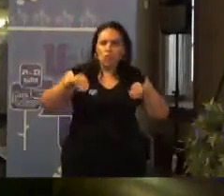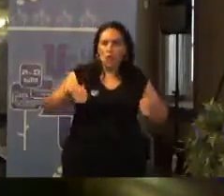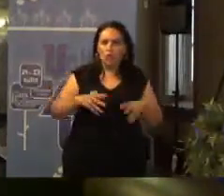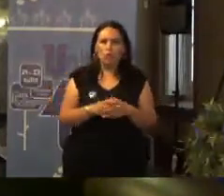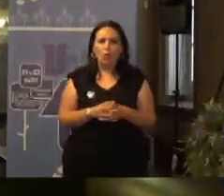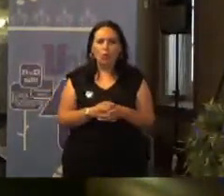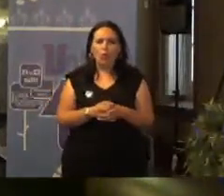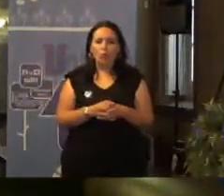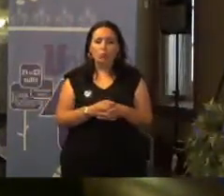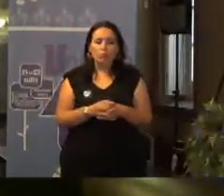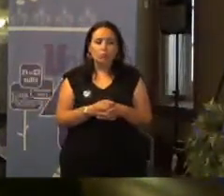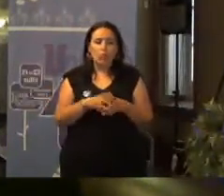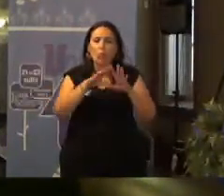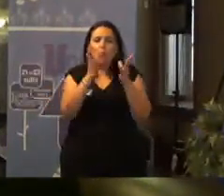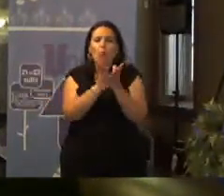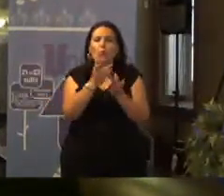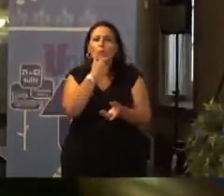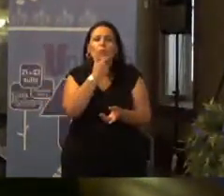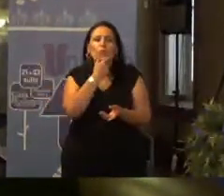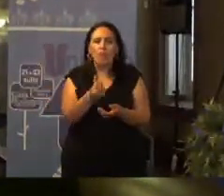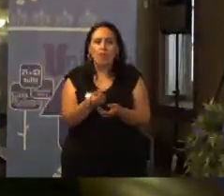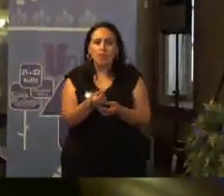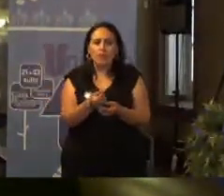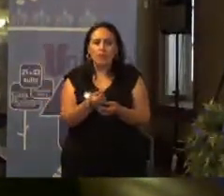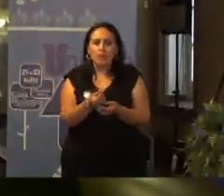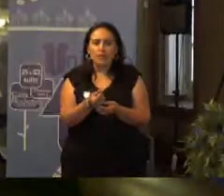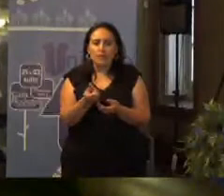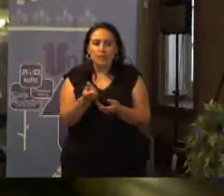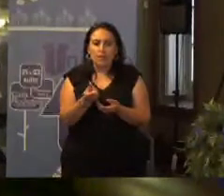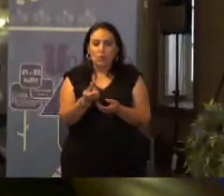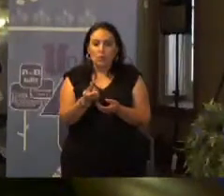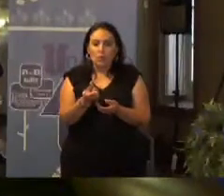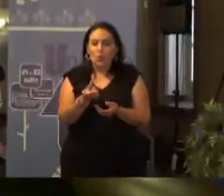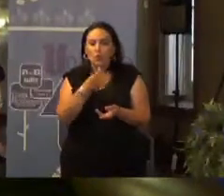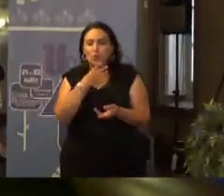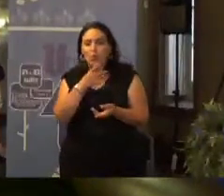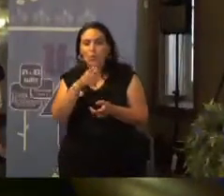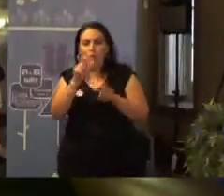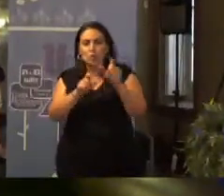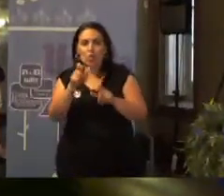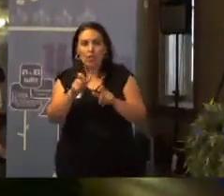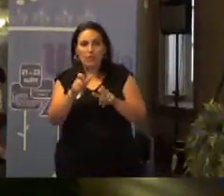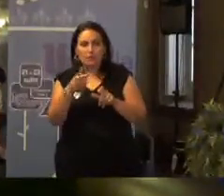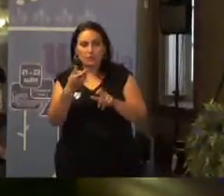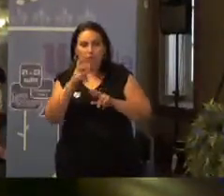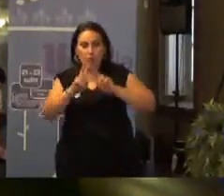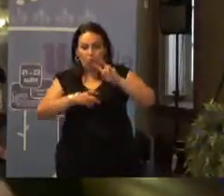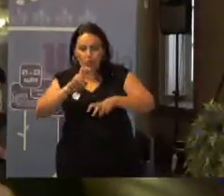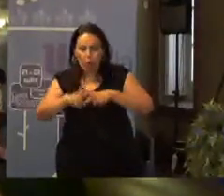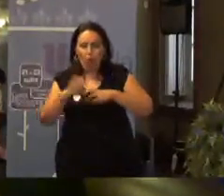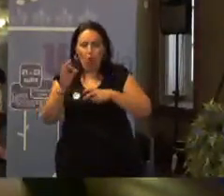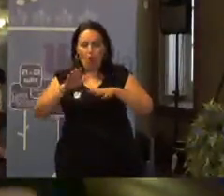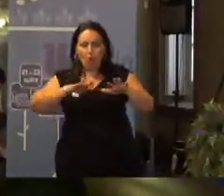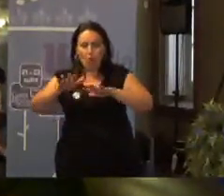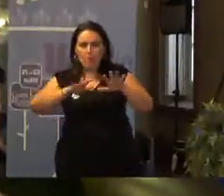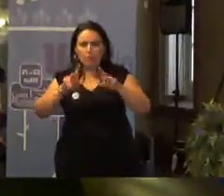muito simplificado, como é que os revolucionários, como é que os socialistas, como é que os movimentos